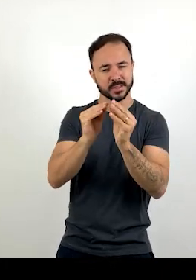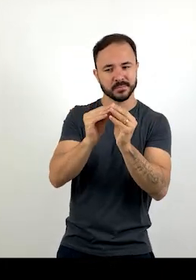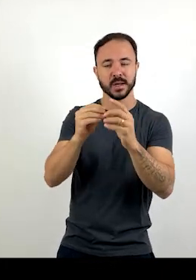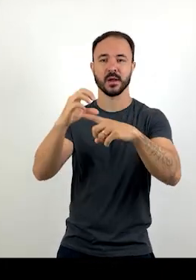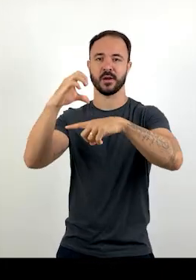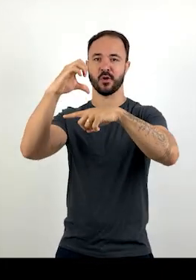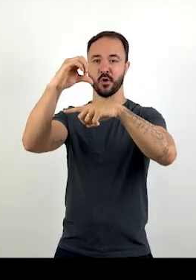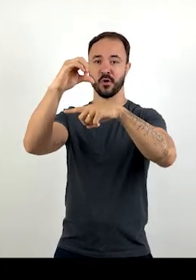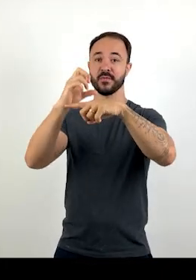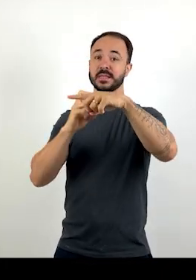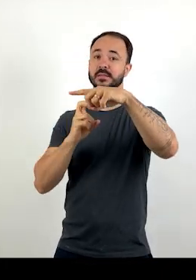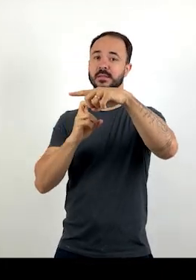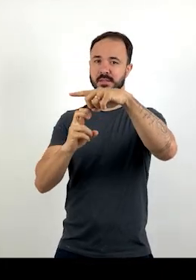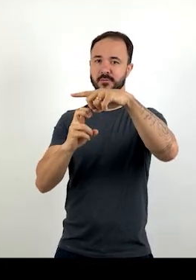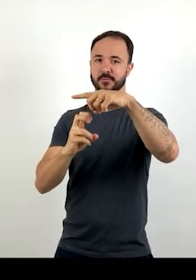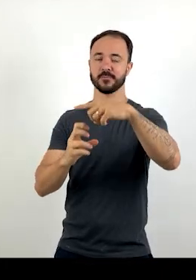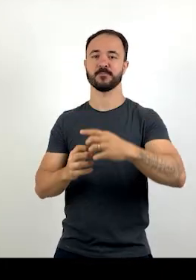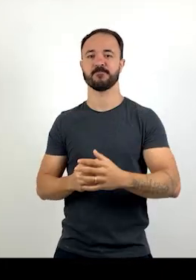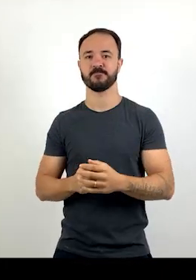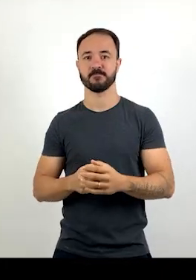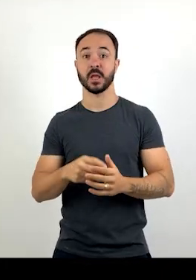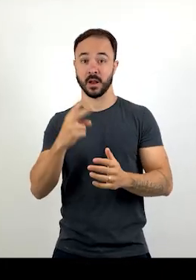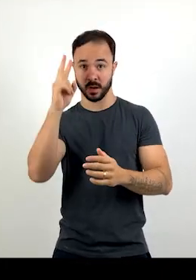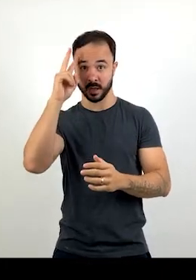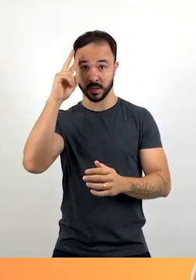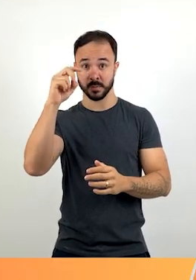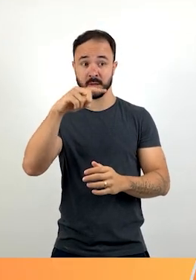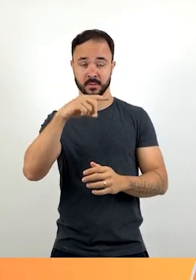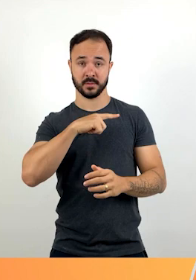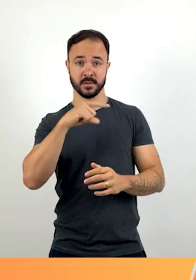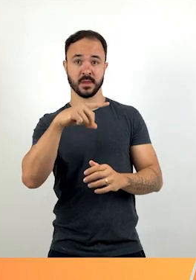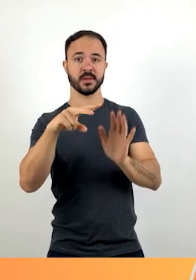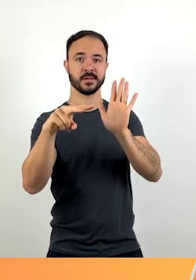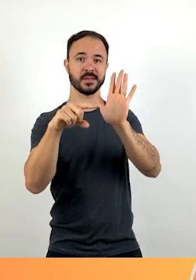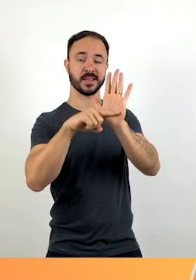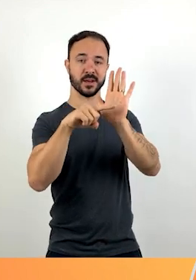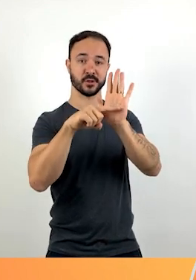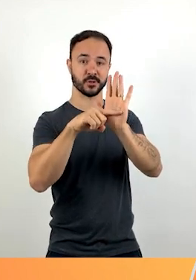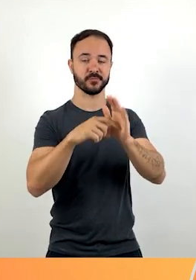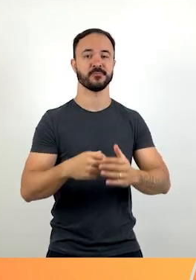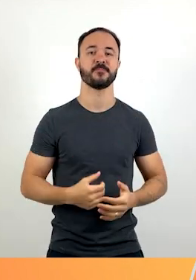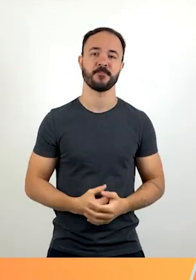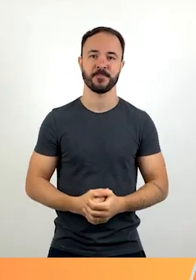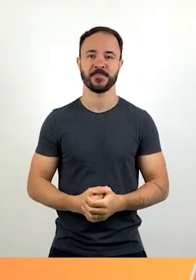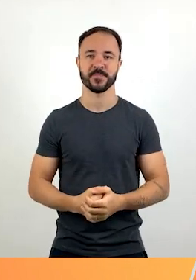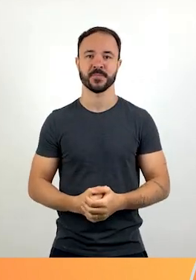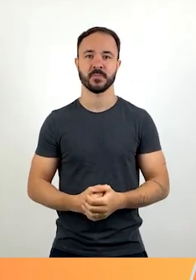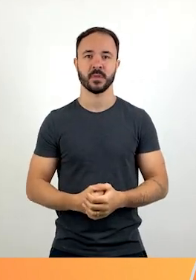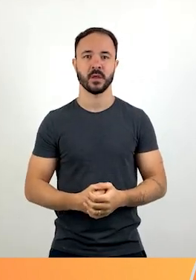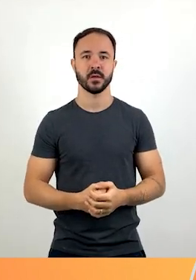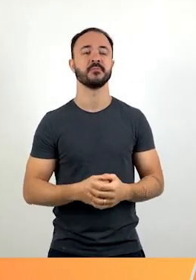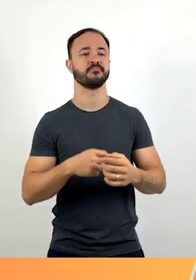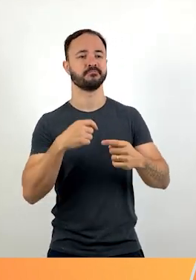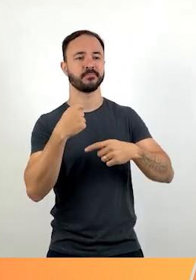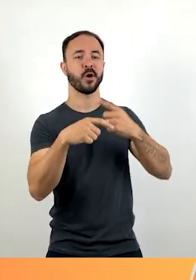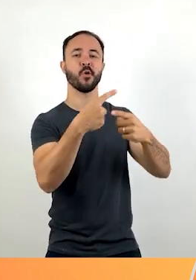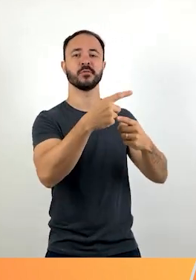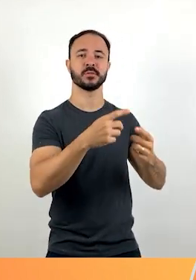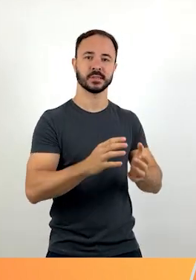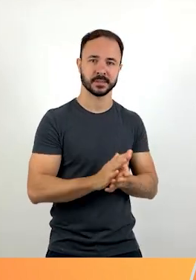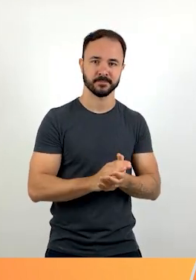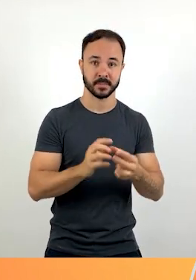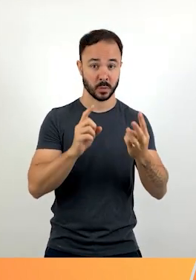não esquecendo o sinal de negativo, certinho? Continuando, nós temos aqui